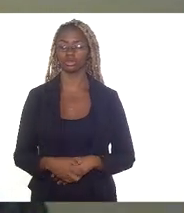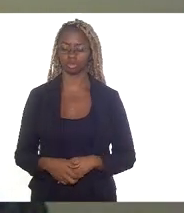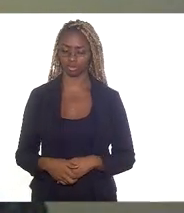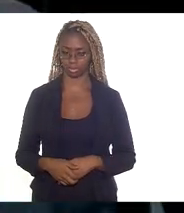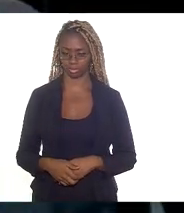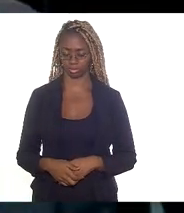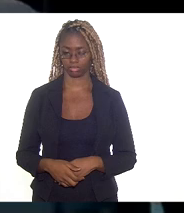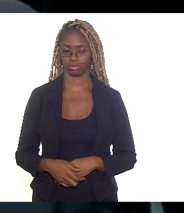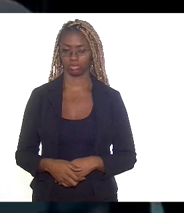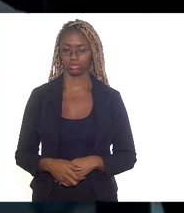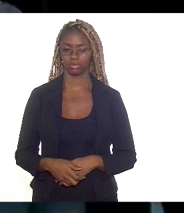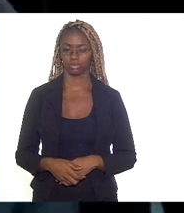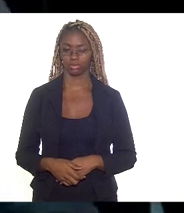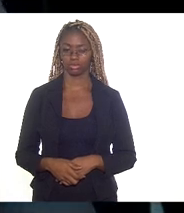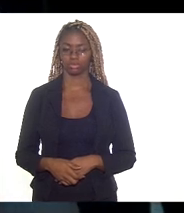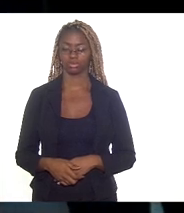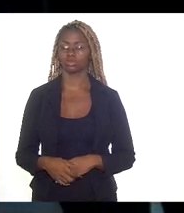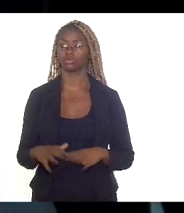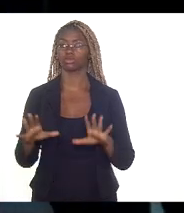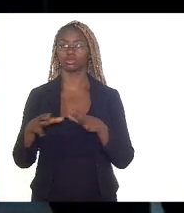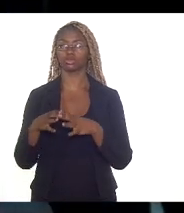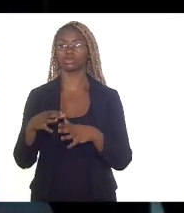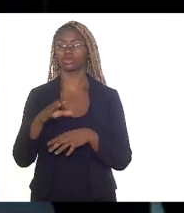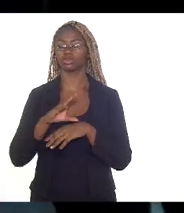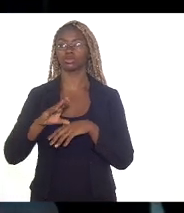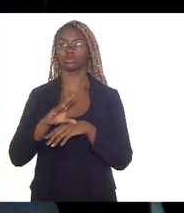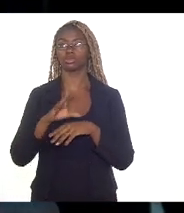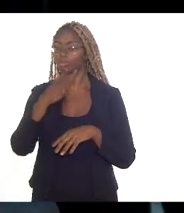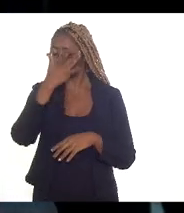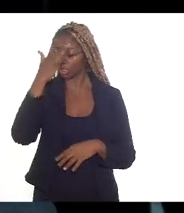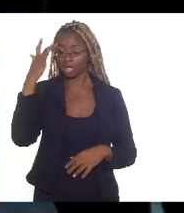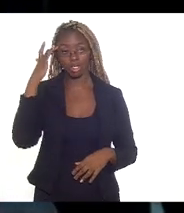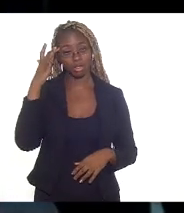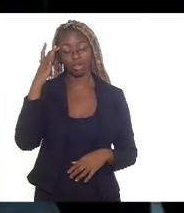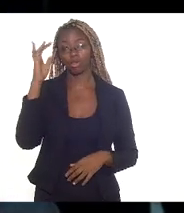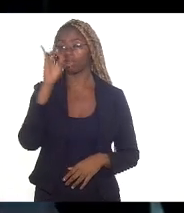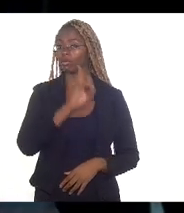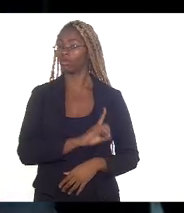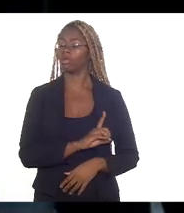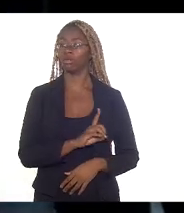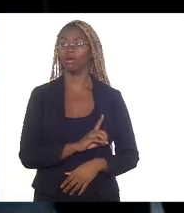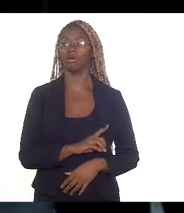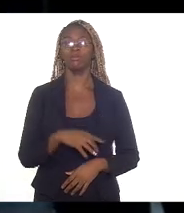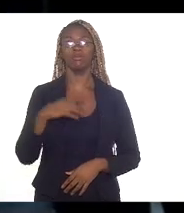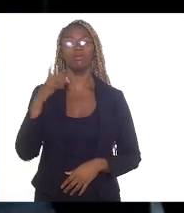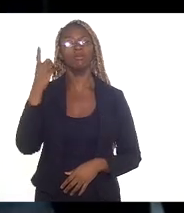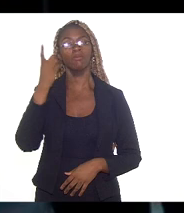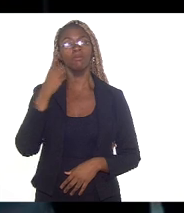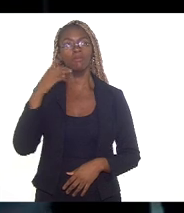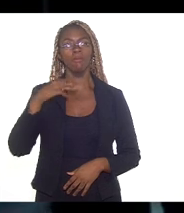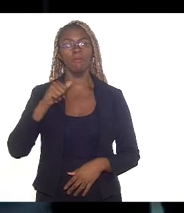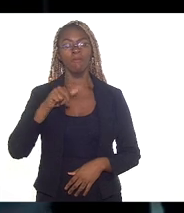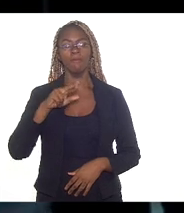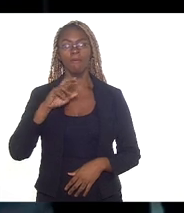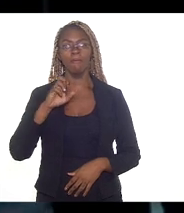Pela Comissão da Pessoa com Deficiência, deputado Marcelo Cabeleireiro.